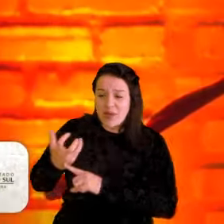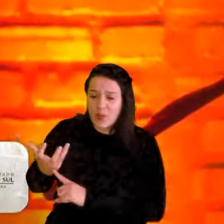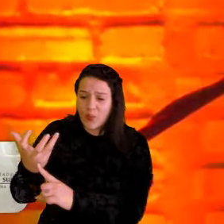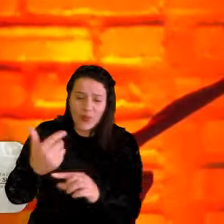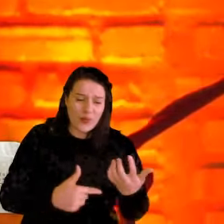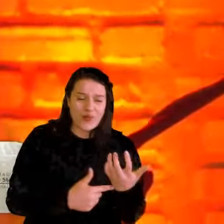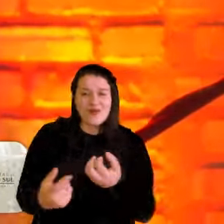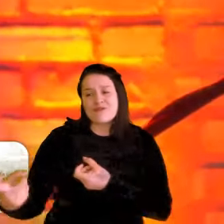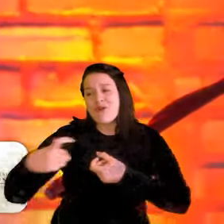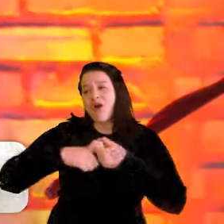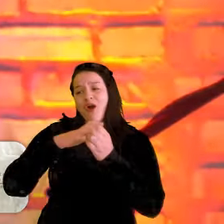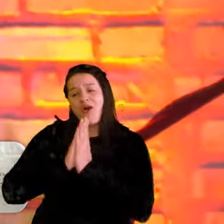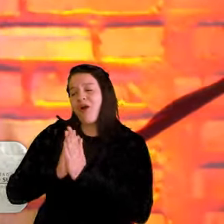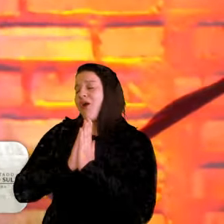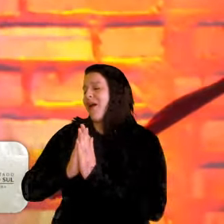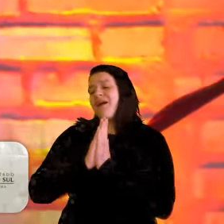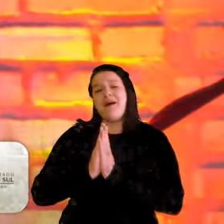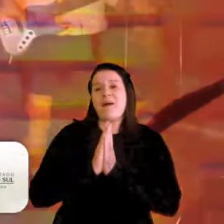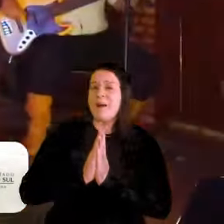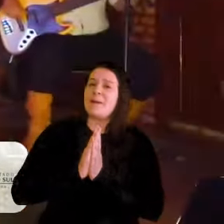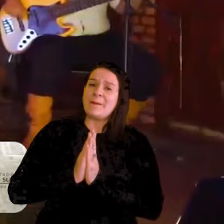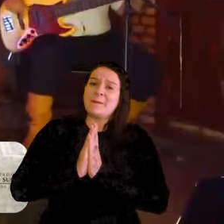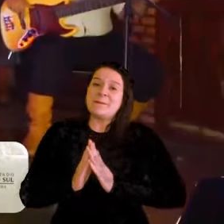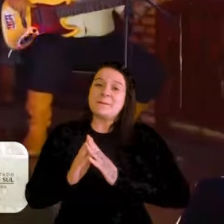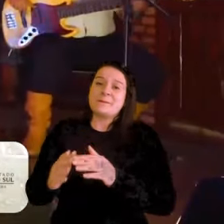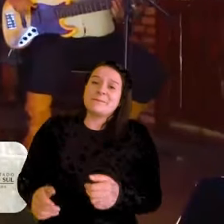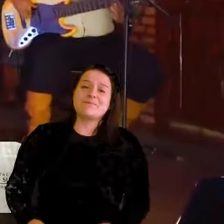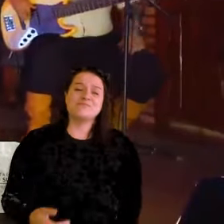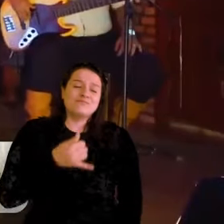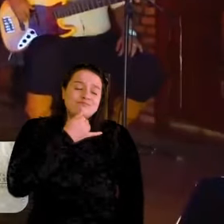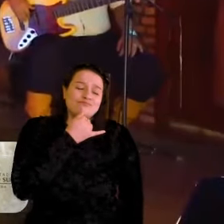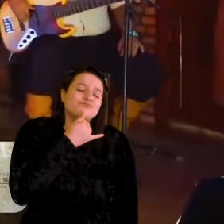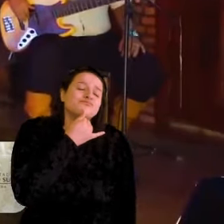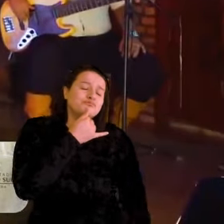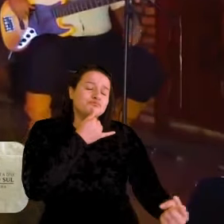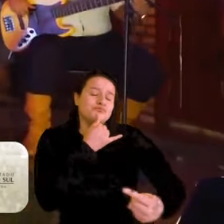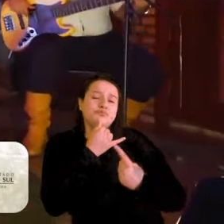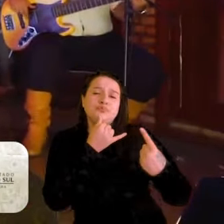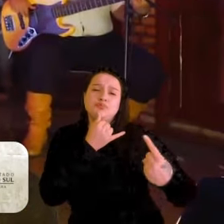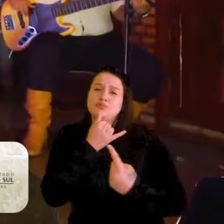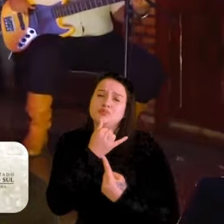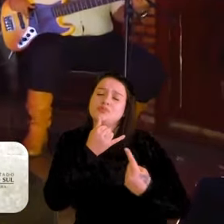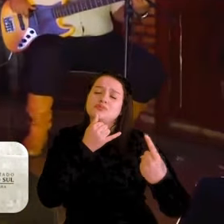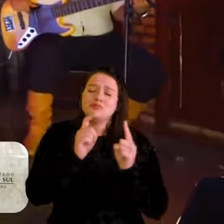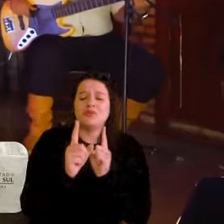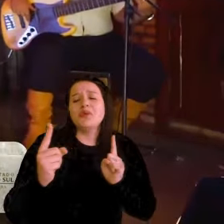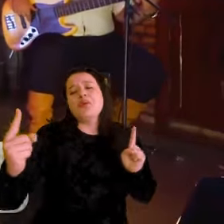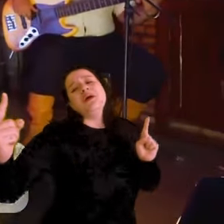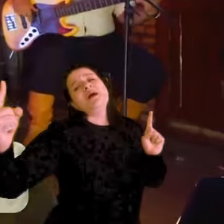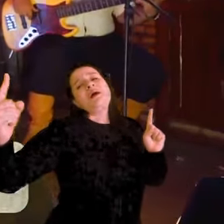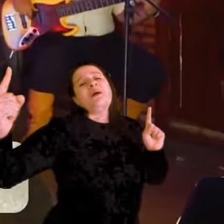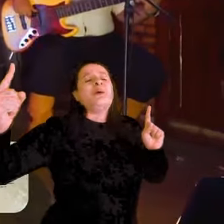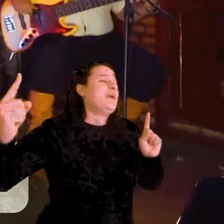jardim. Volta pra mim, esteja onde for. É triste viver com a solidão.